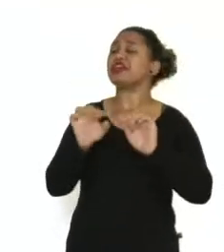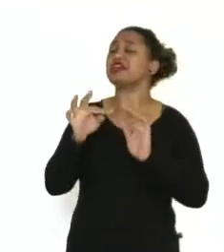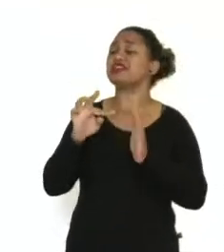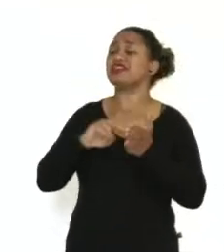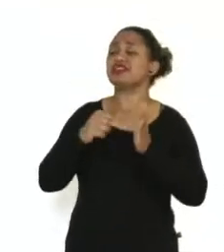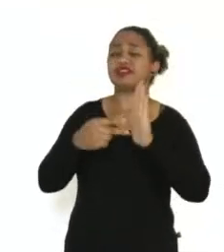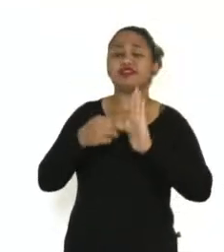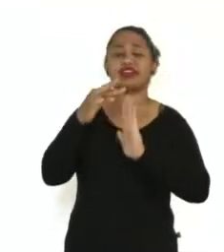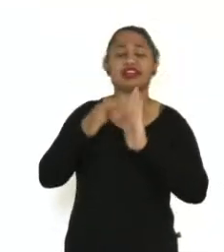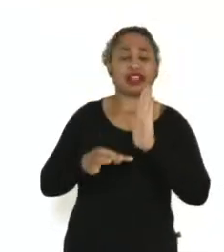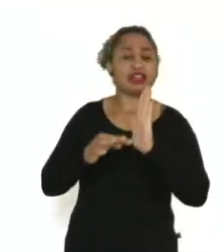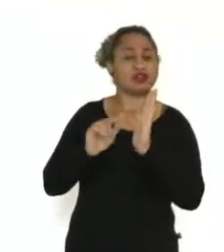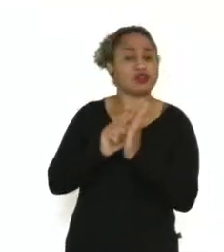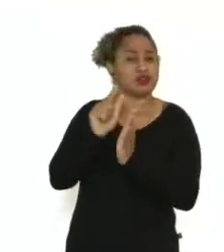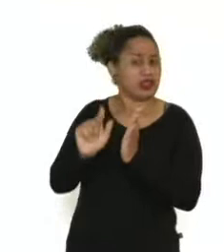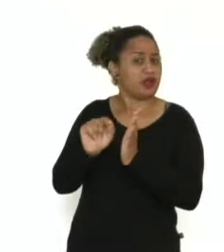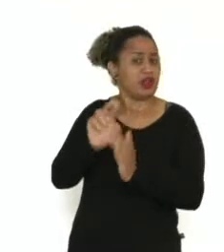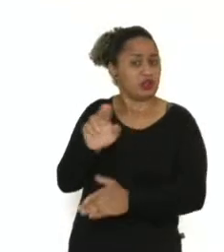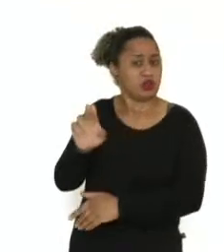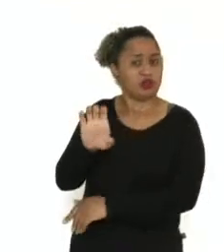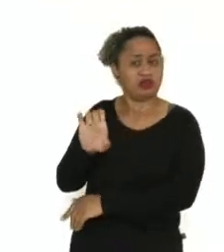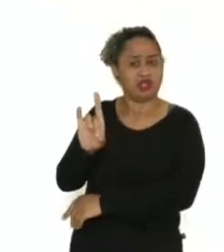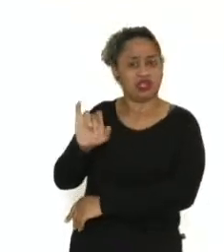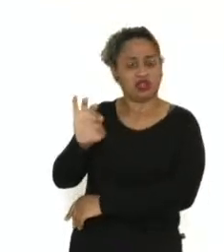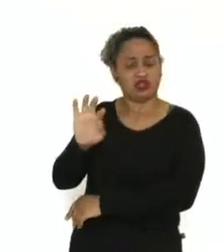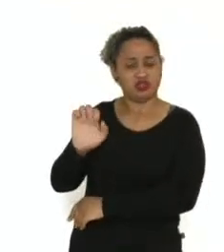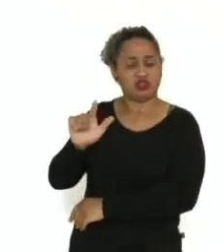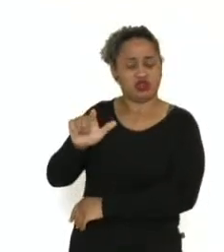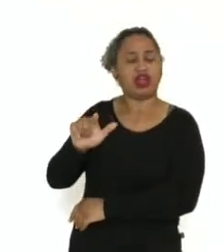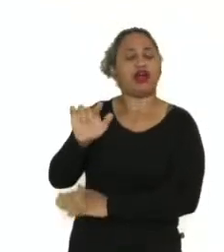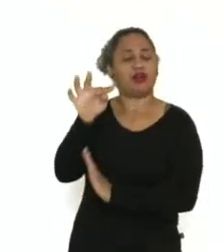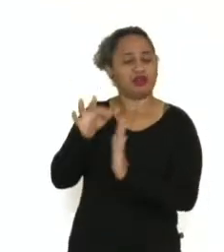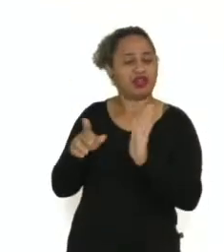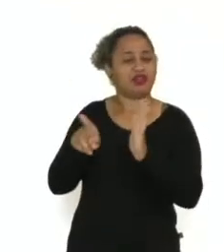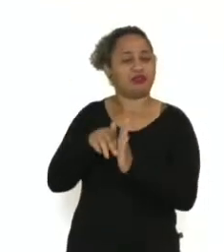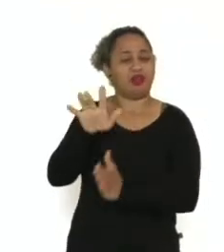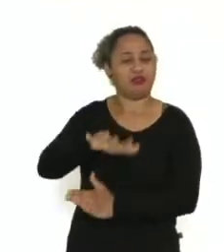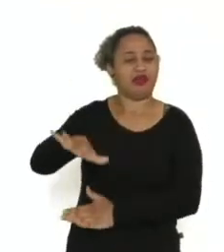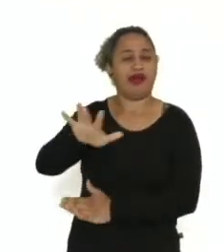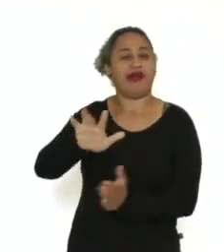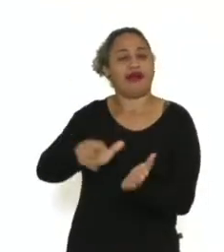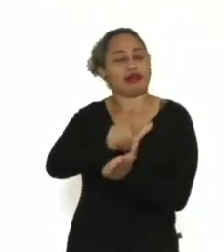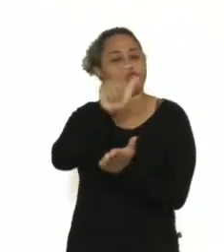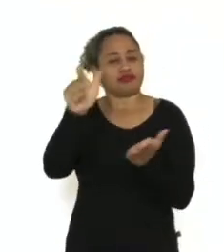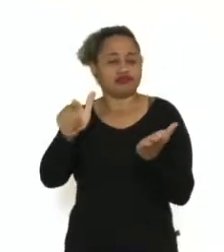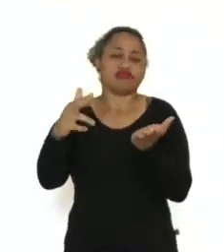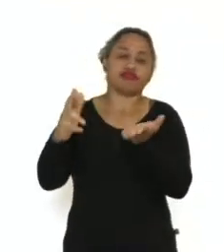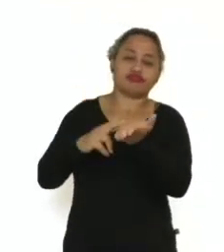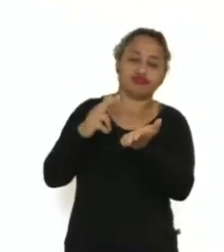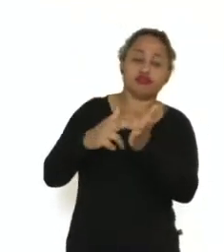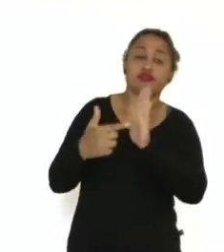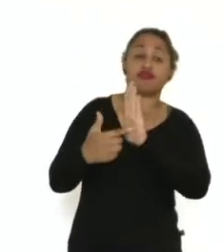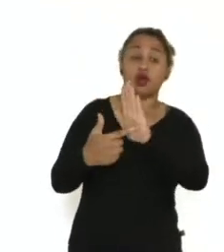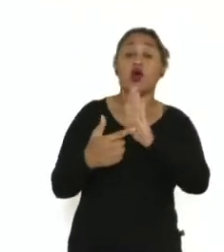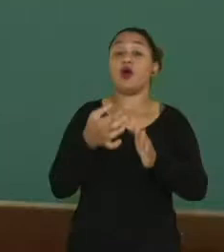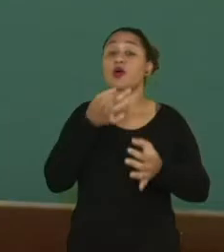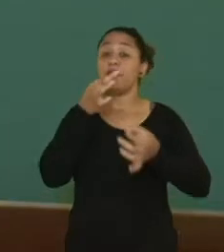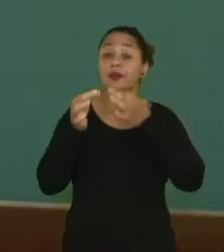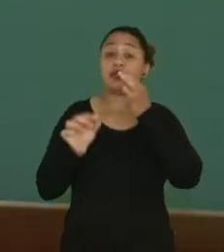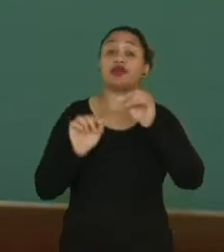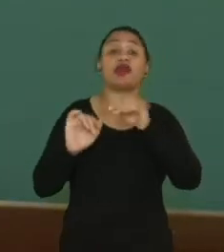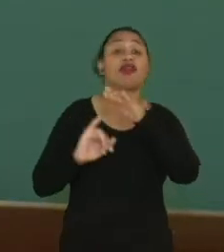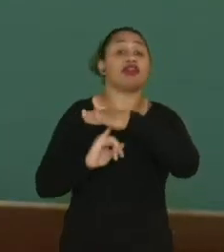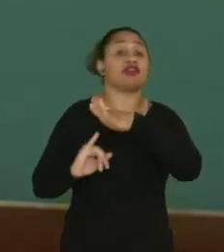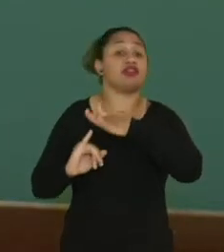o editorial né ou seja o texto que circula no meio jornalístico apresenta opinião da instituição a